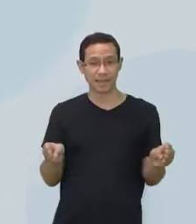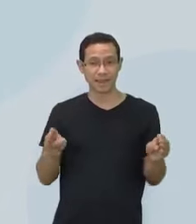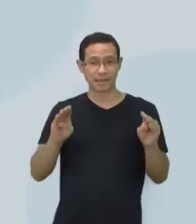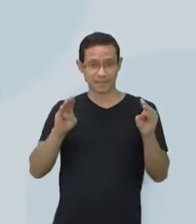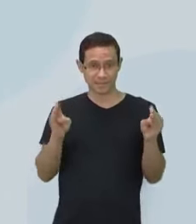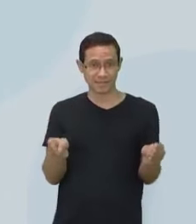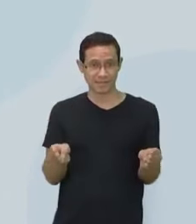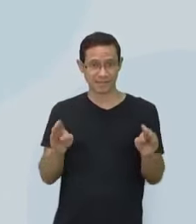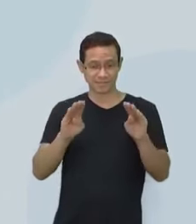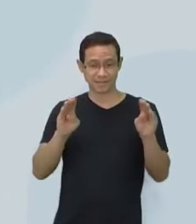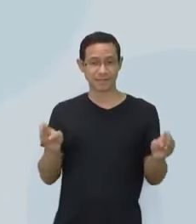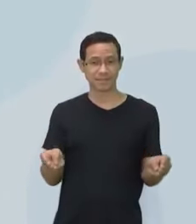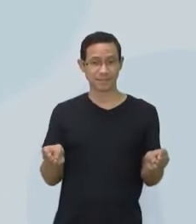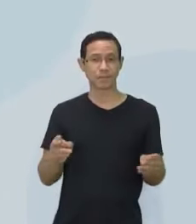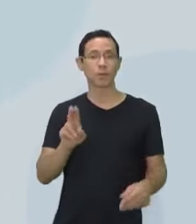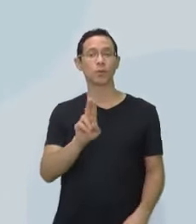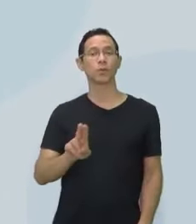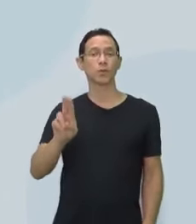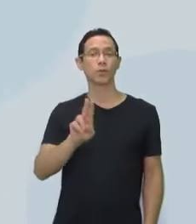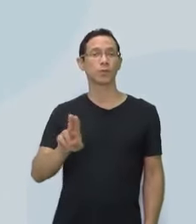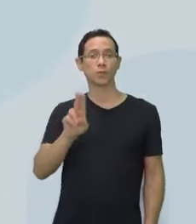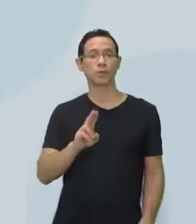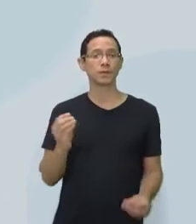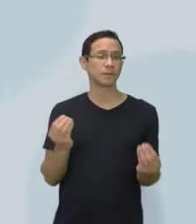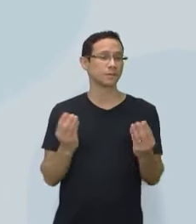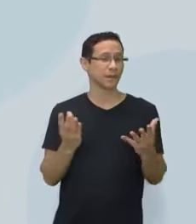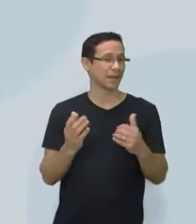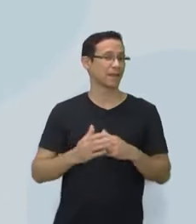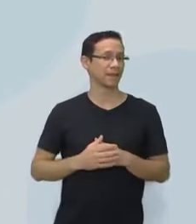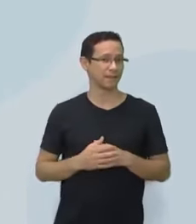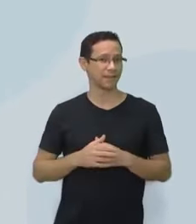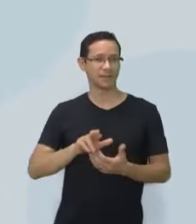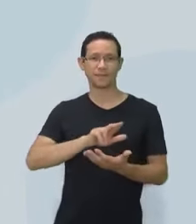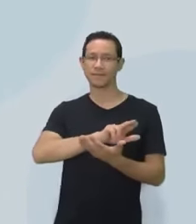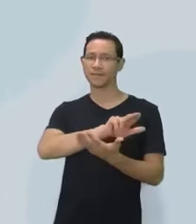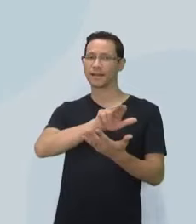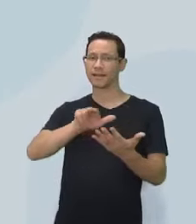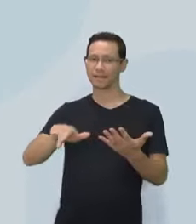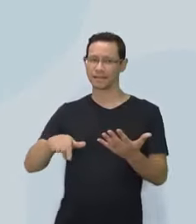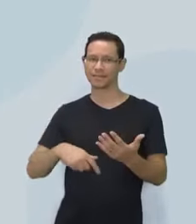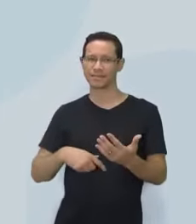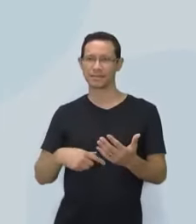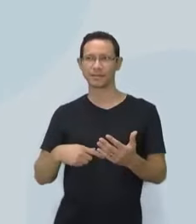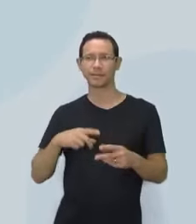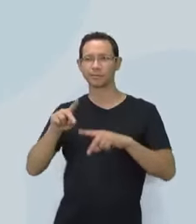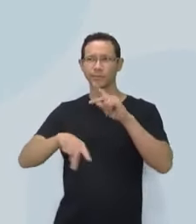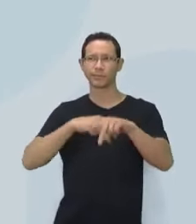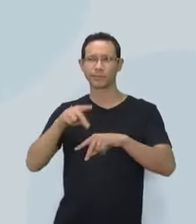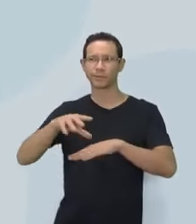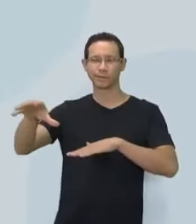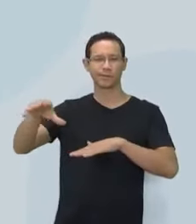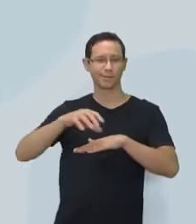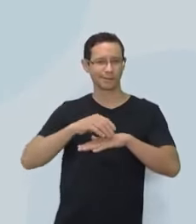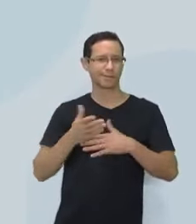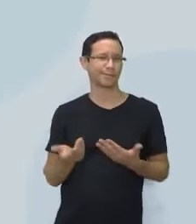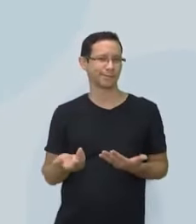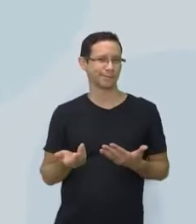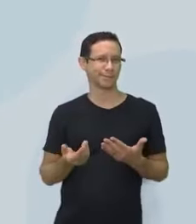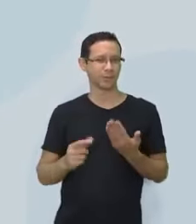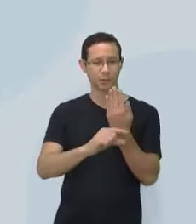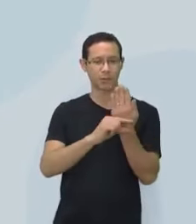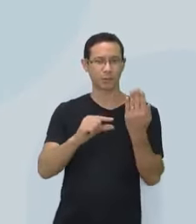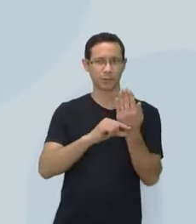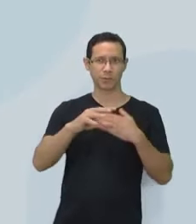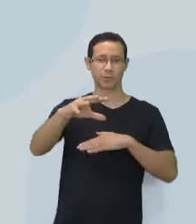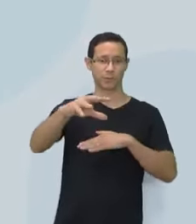foram usados para... Então lembrando que os parênteses têm várias utilidades, né? Apontar uma expressão popular, apresentar um comentário do